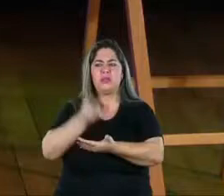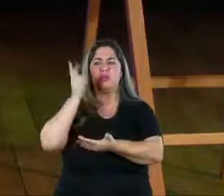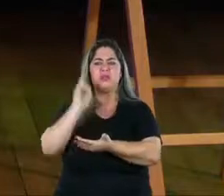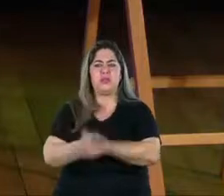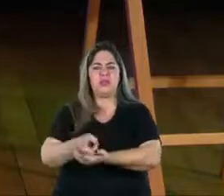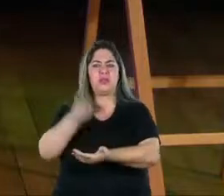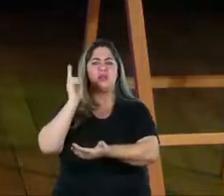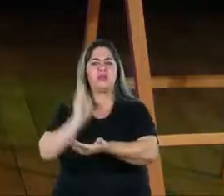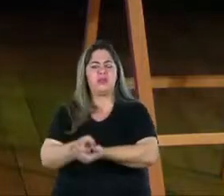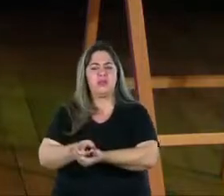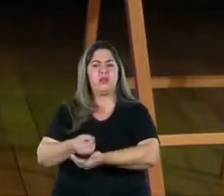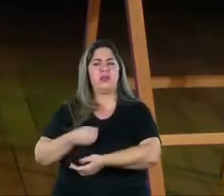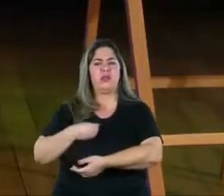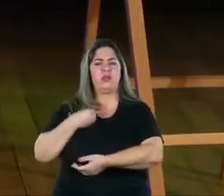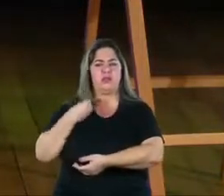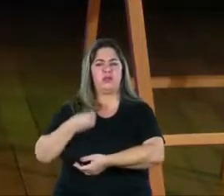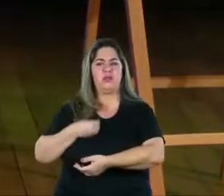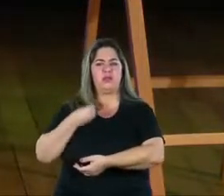vivo.